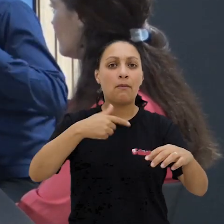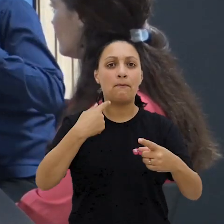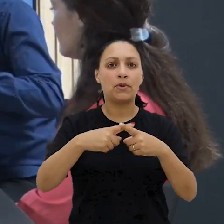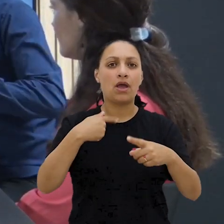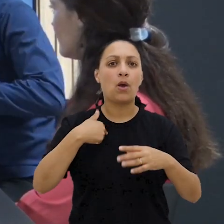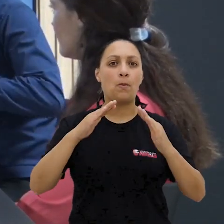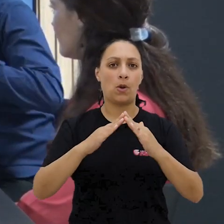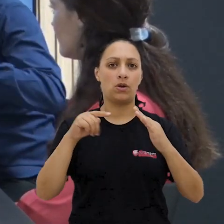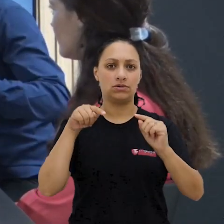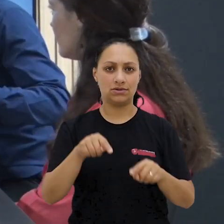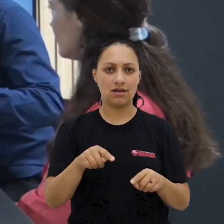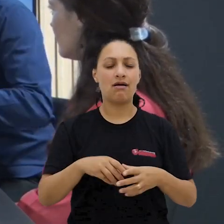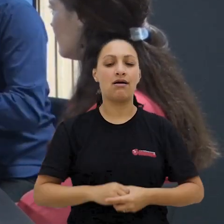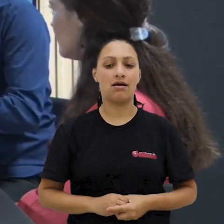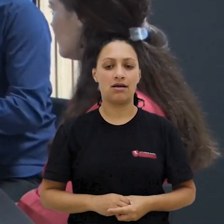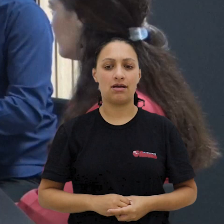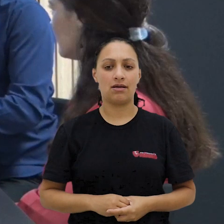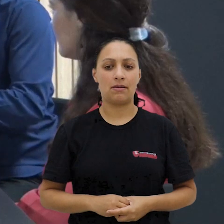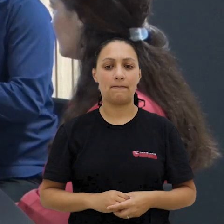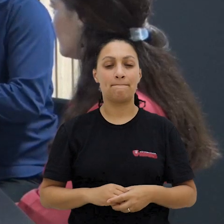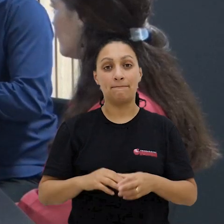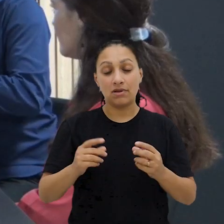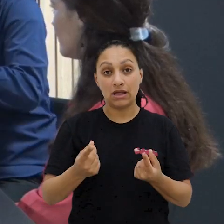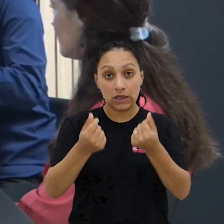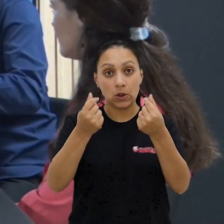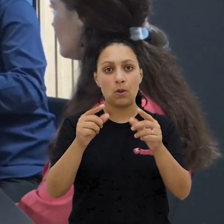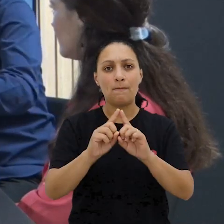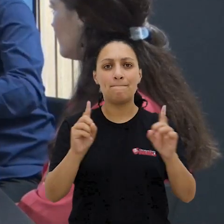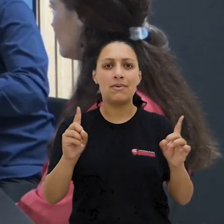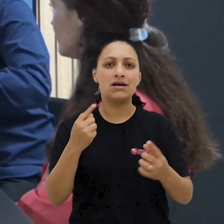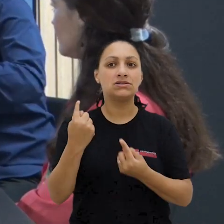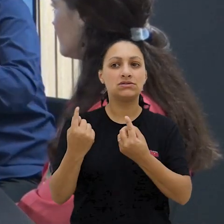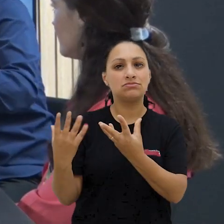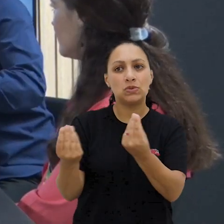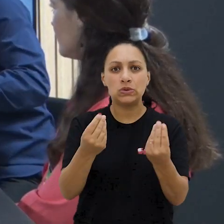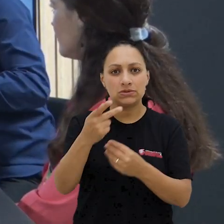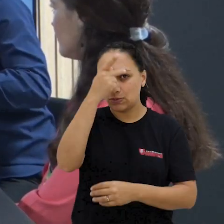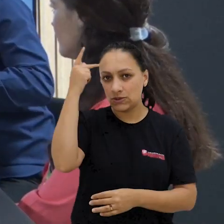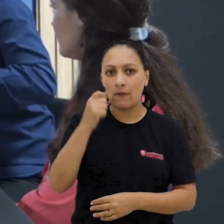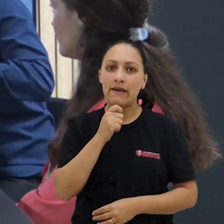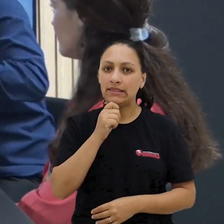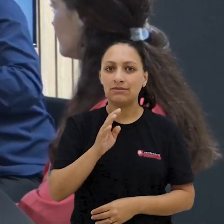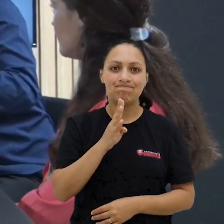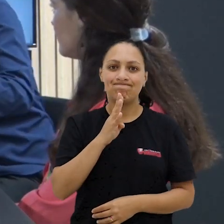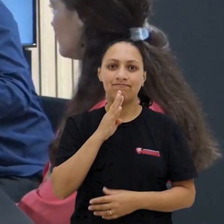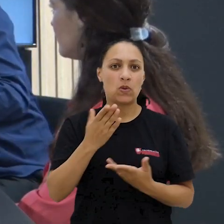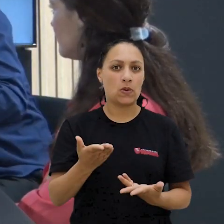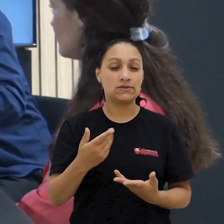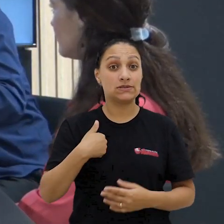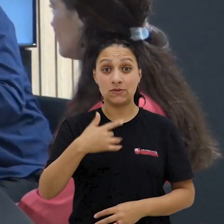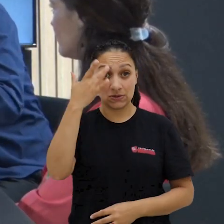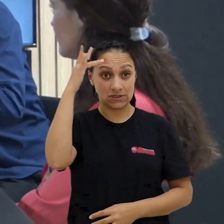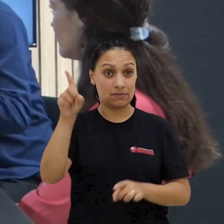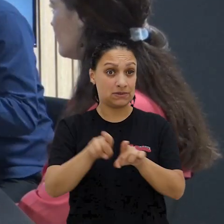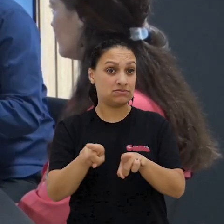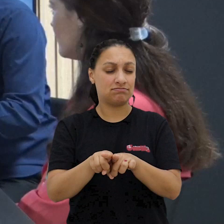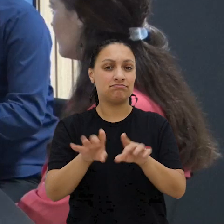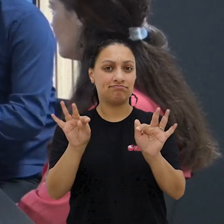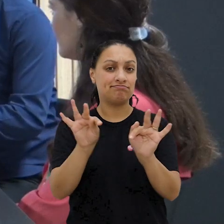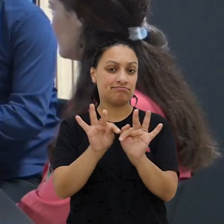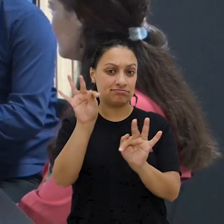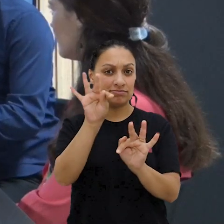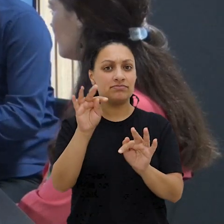lá, converso com um monte de gente, conheço muita gente, mas muita gente não me conhece, não conhece nem o Parque Tecnológico da